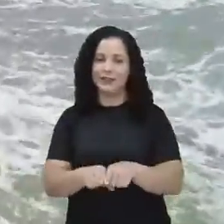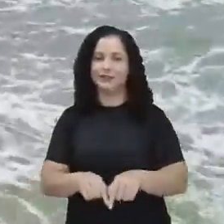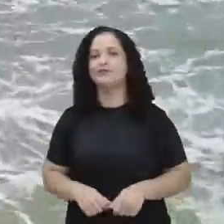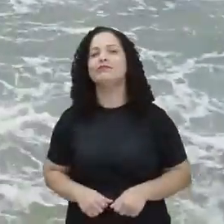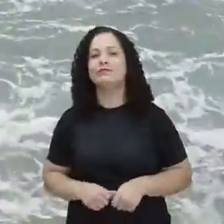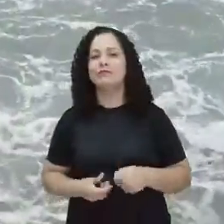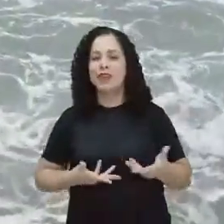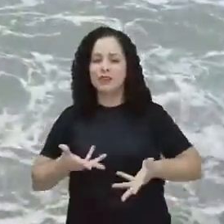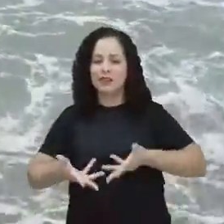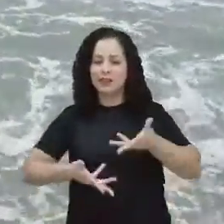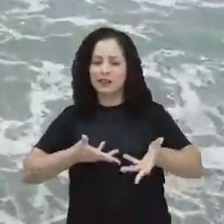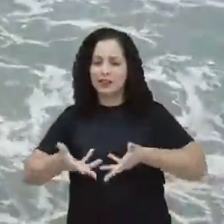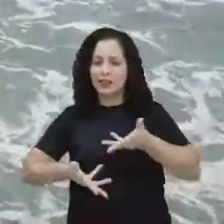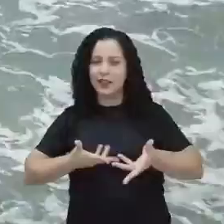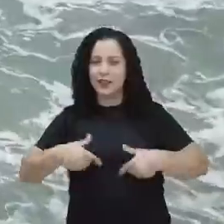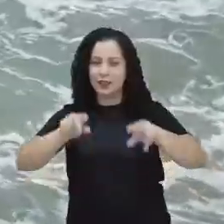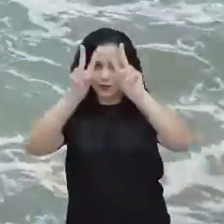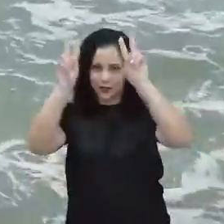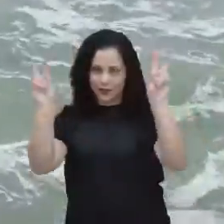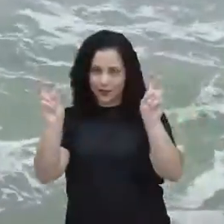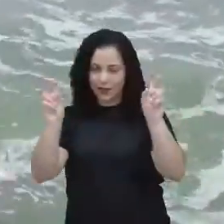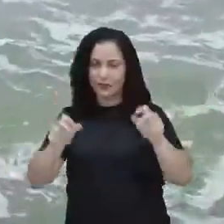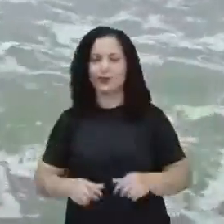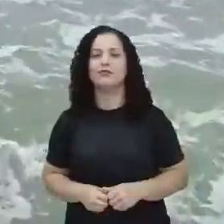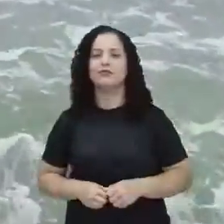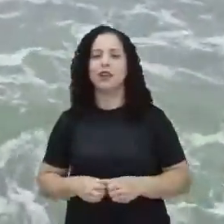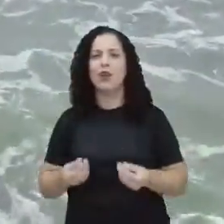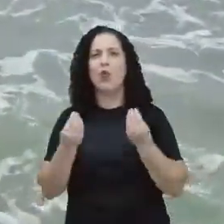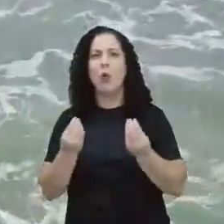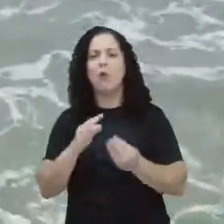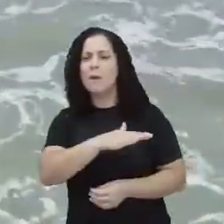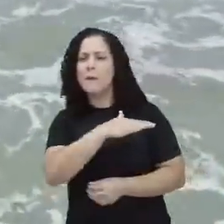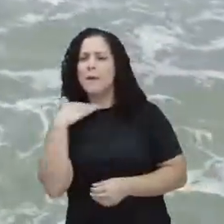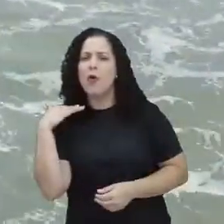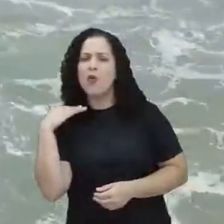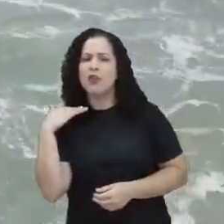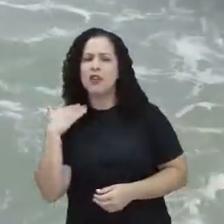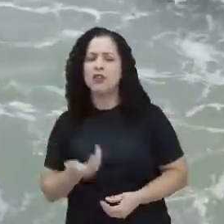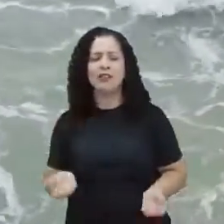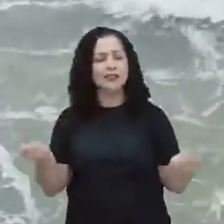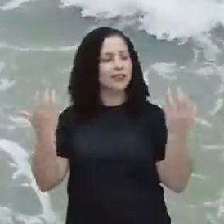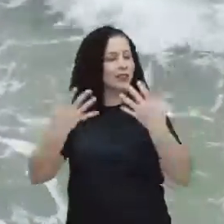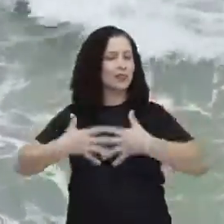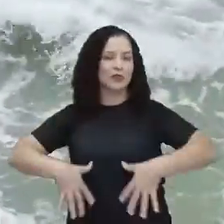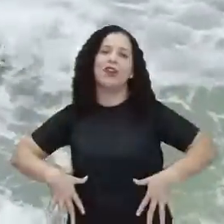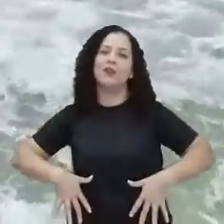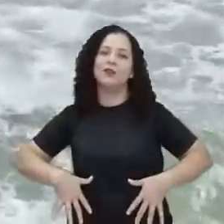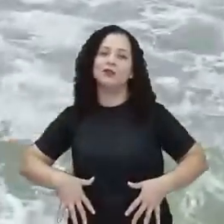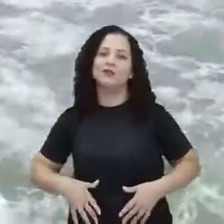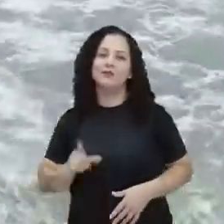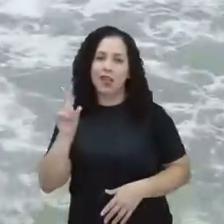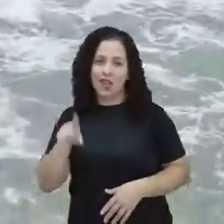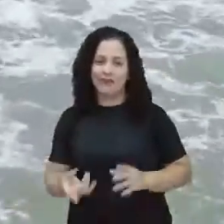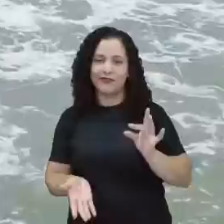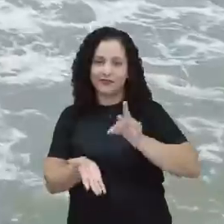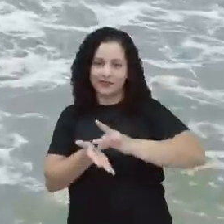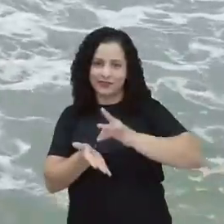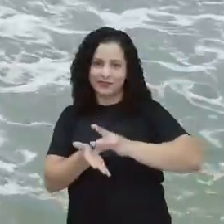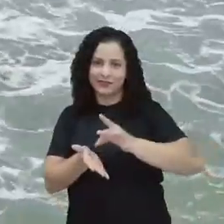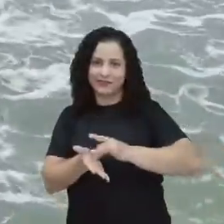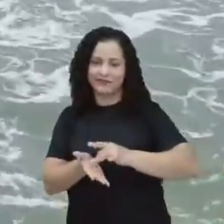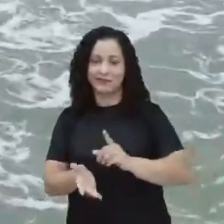tem que tratar esse tema, o tema da morte, com a naturalidade ao qual ele exige. Nós chegamos